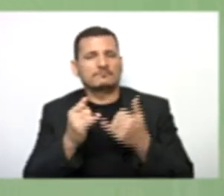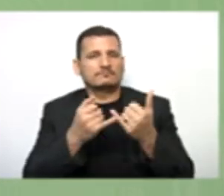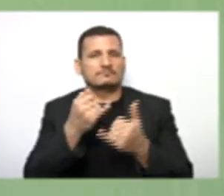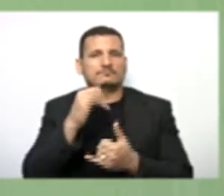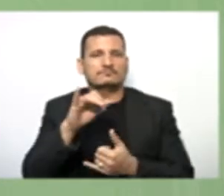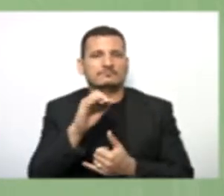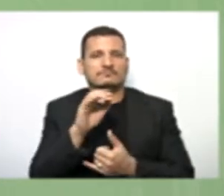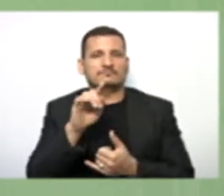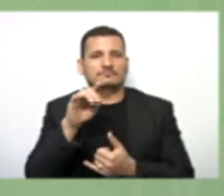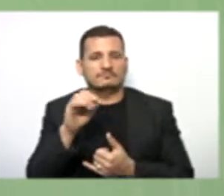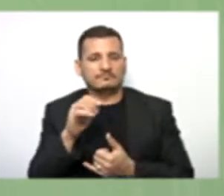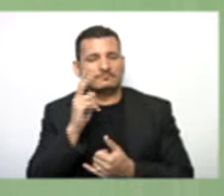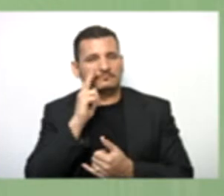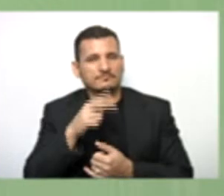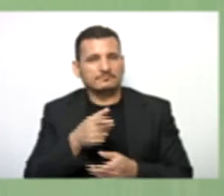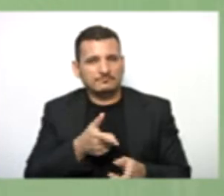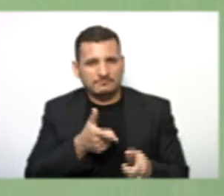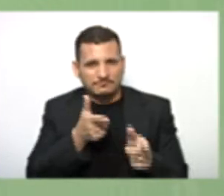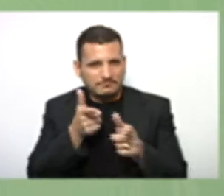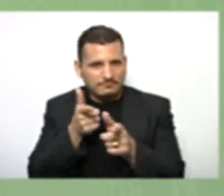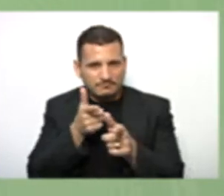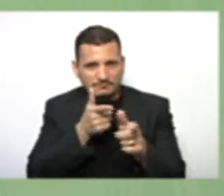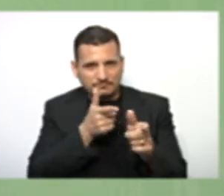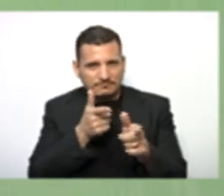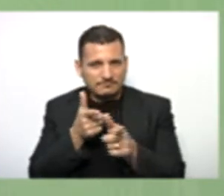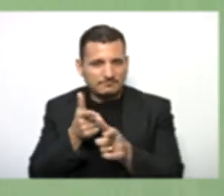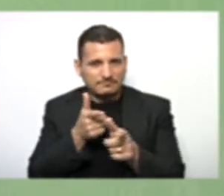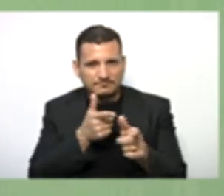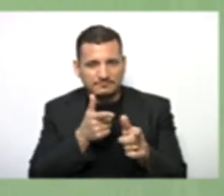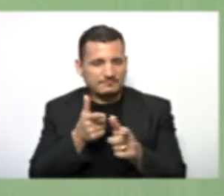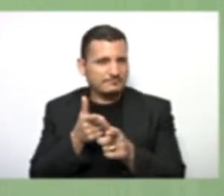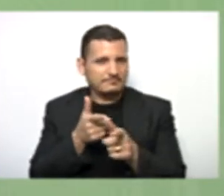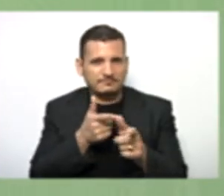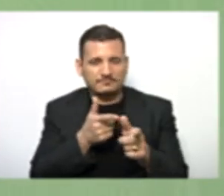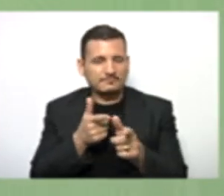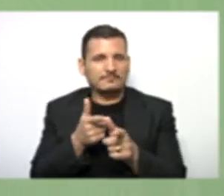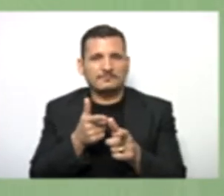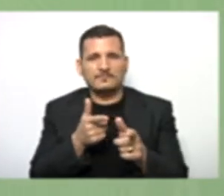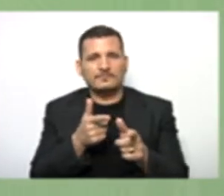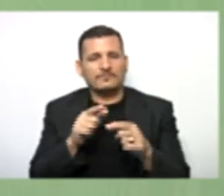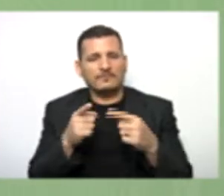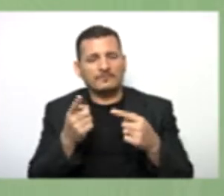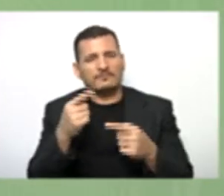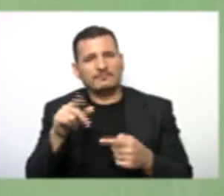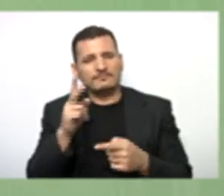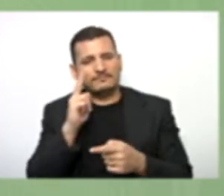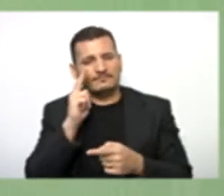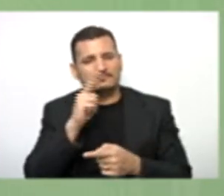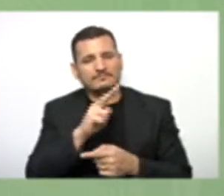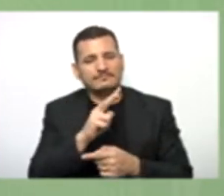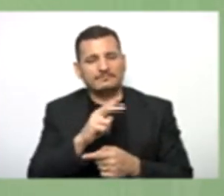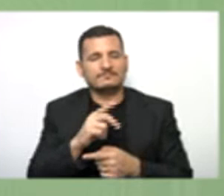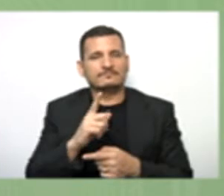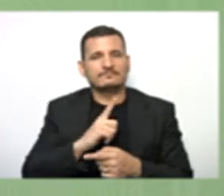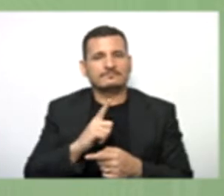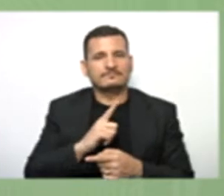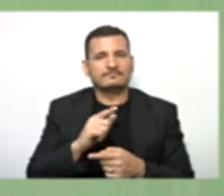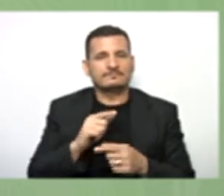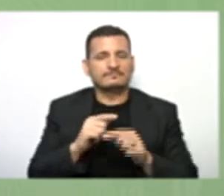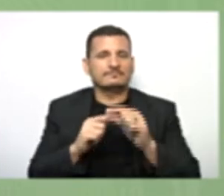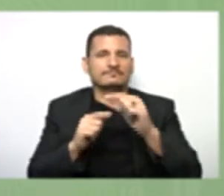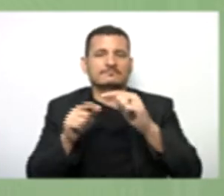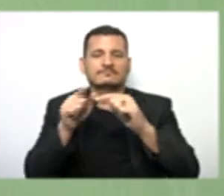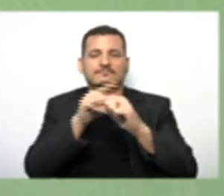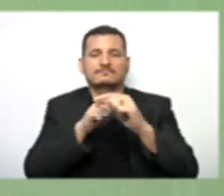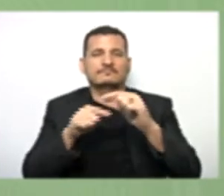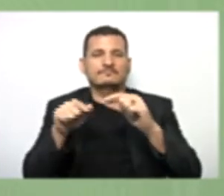vê aqui, né, a arma do jogador, né? E por aí vai. Só que repara que tem o